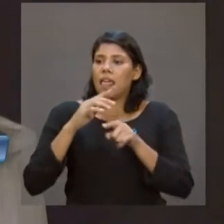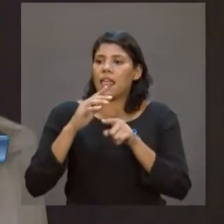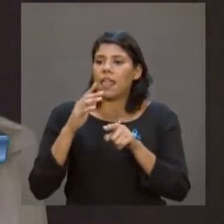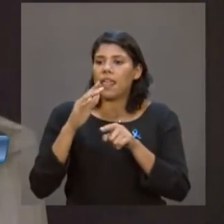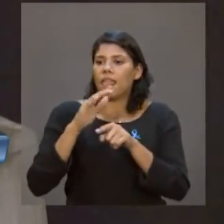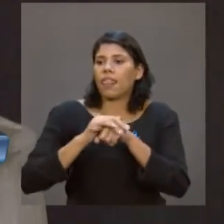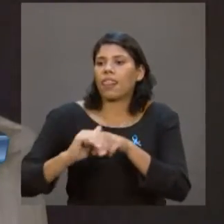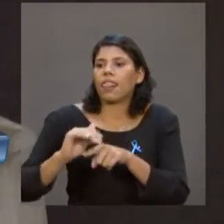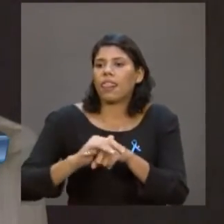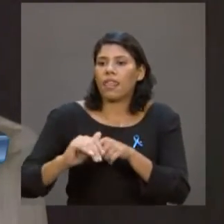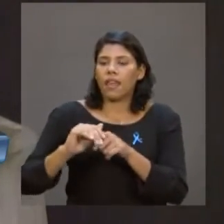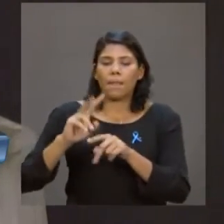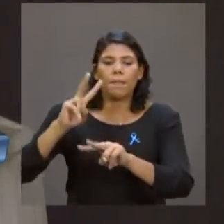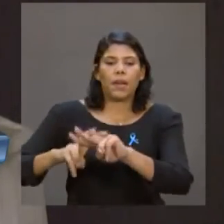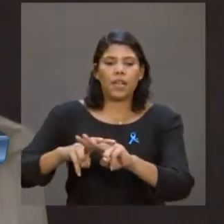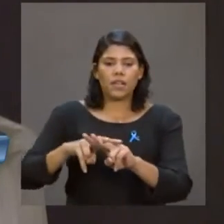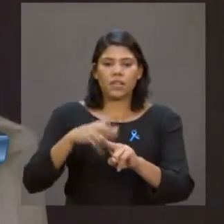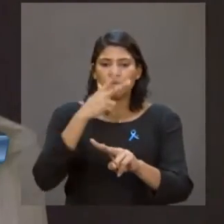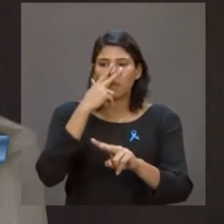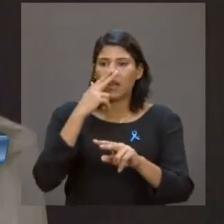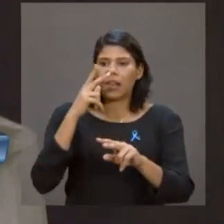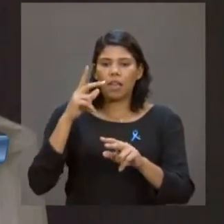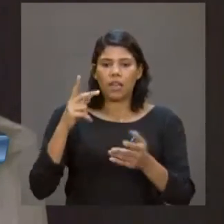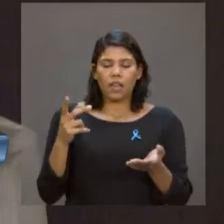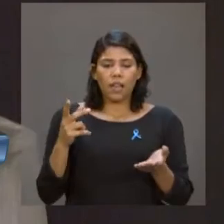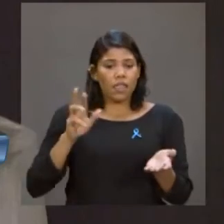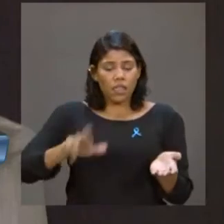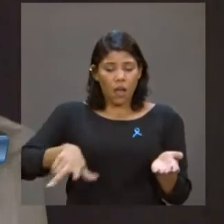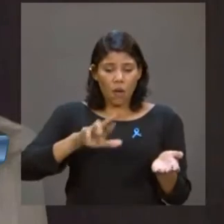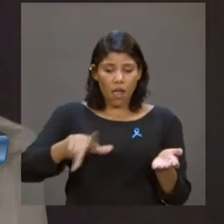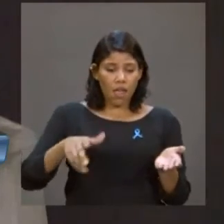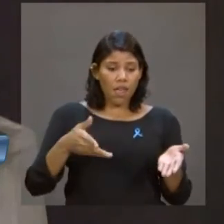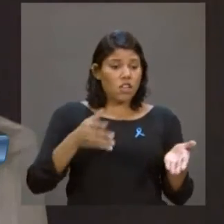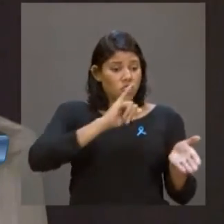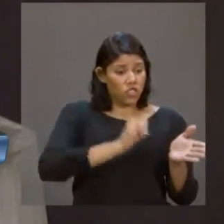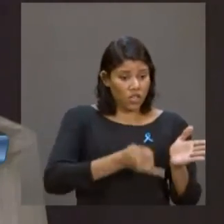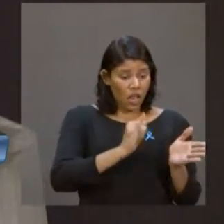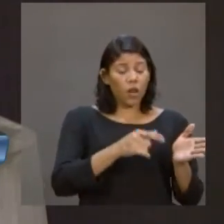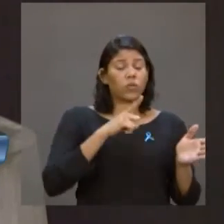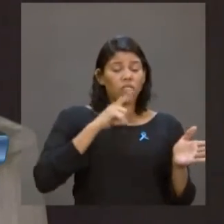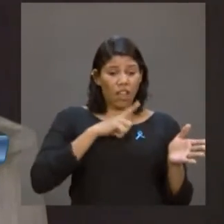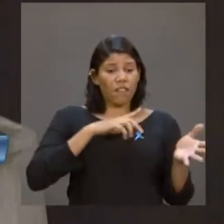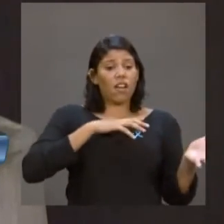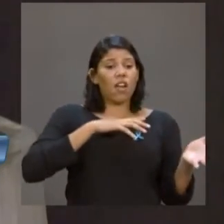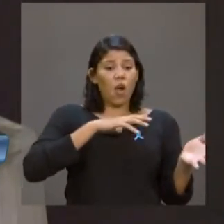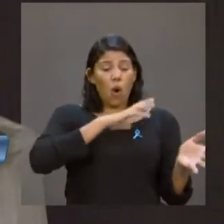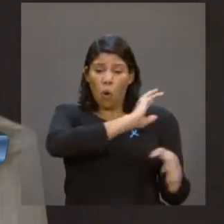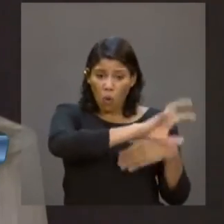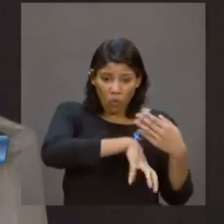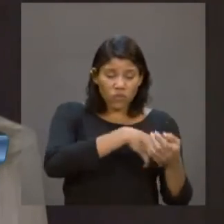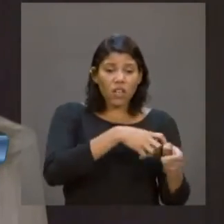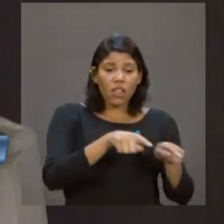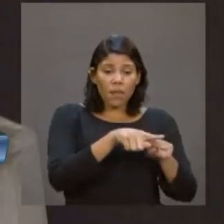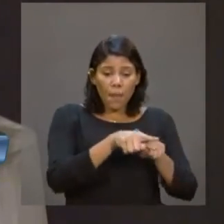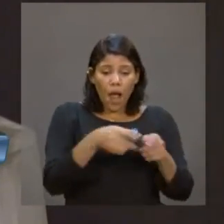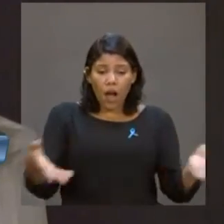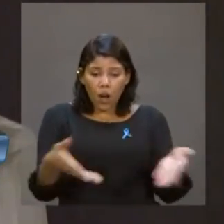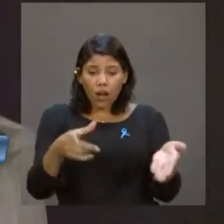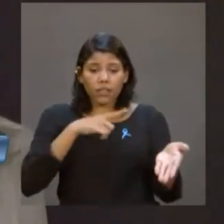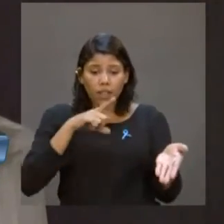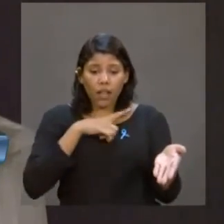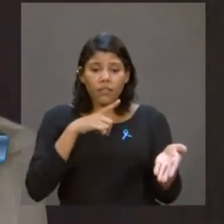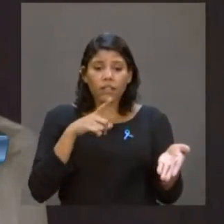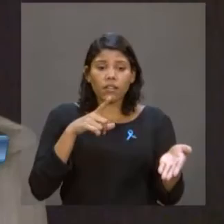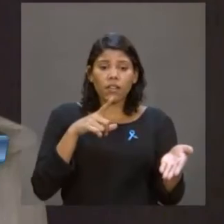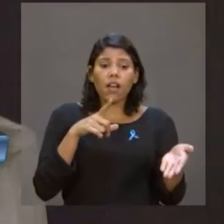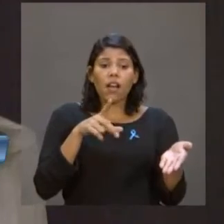acontecendo, sazonalmente. Aconteceu em janeiro, acontece agora, em setembro, e quando acontecerá de novo? Portanto, me parece,